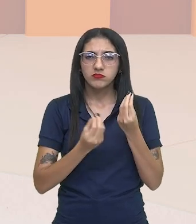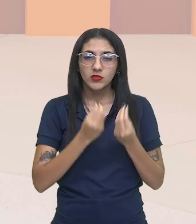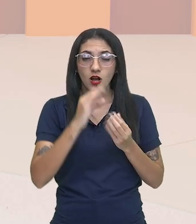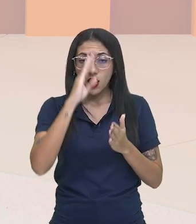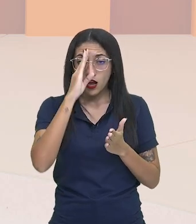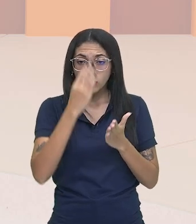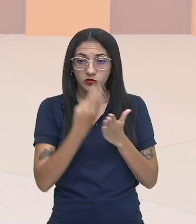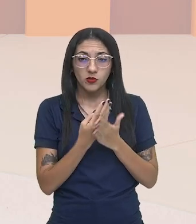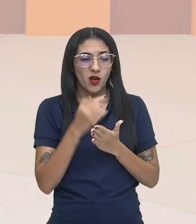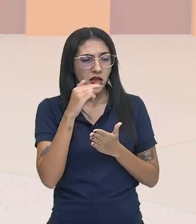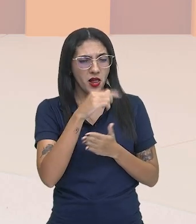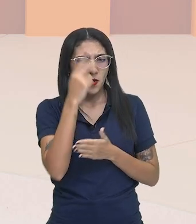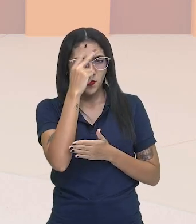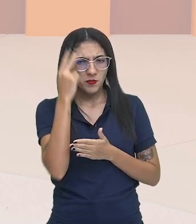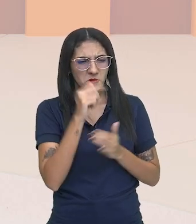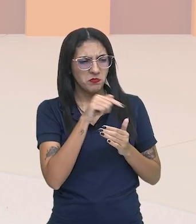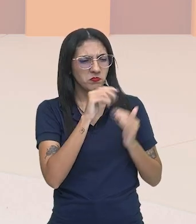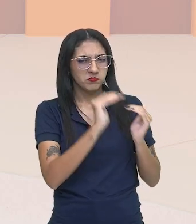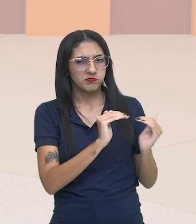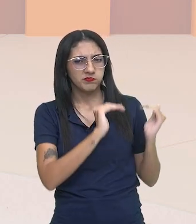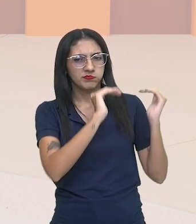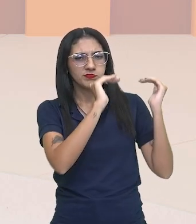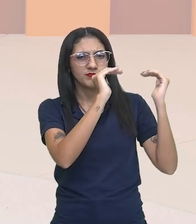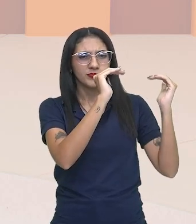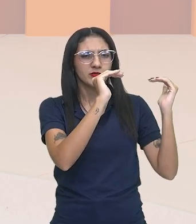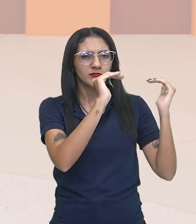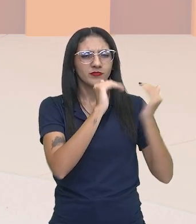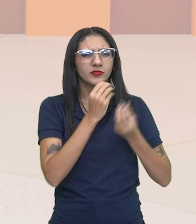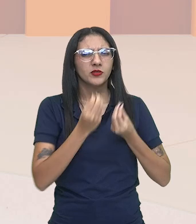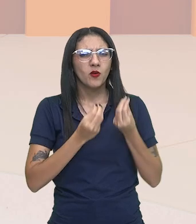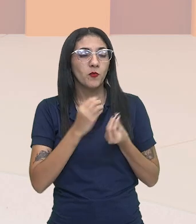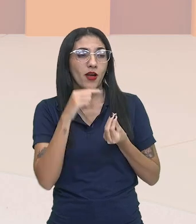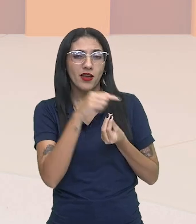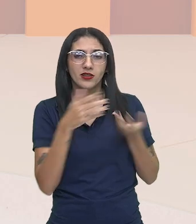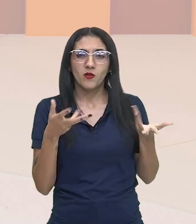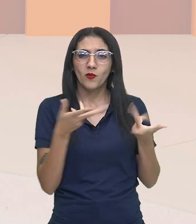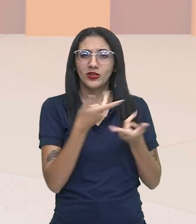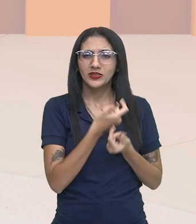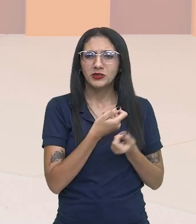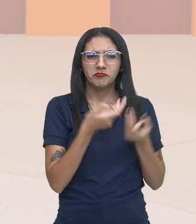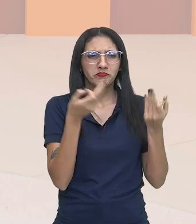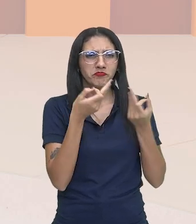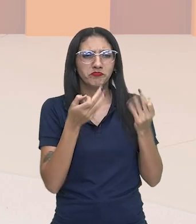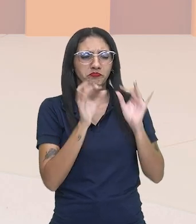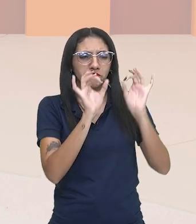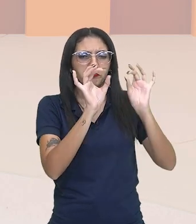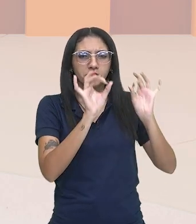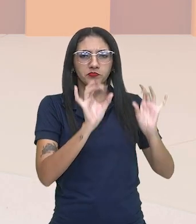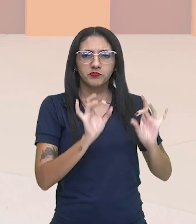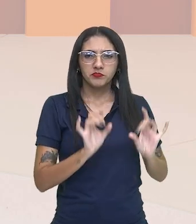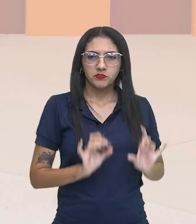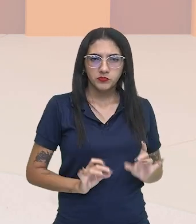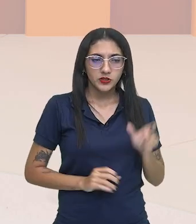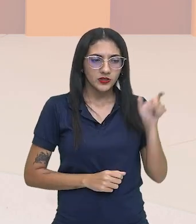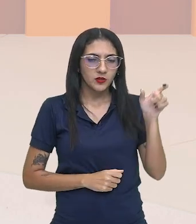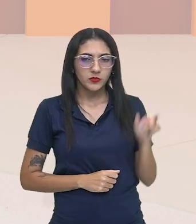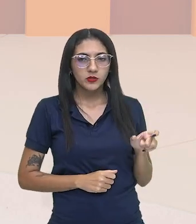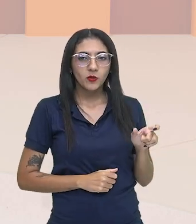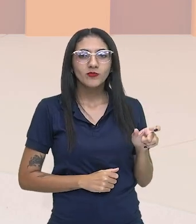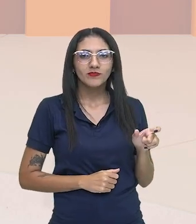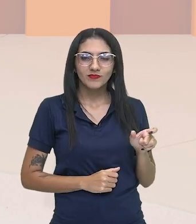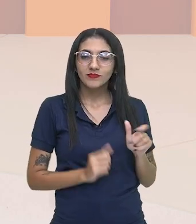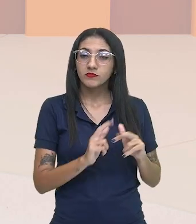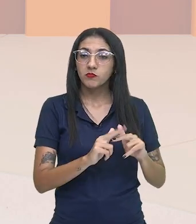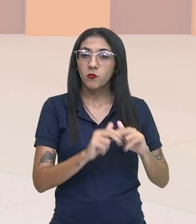nas qualidades superiores do líder, isto é, acredita-se que há qualidades excepcionais em determinado indivíduo, algo que o